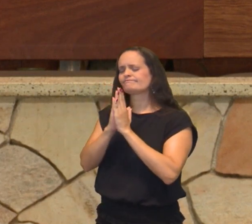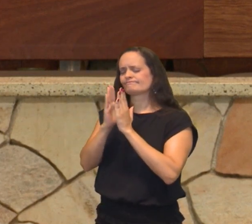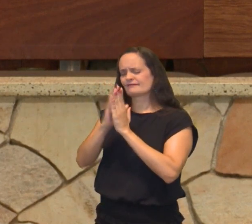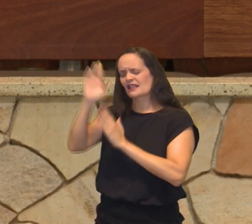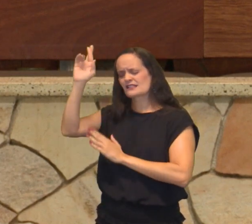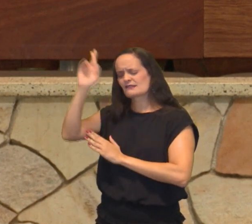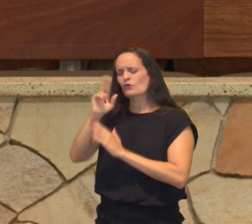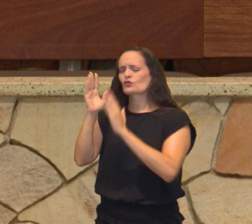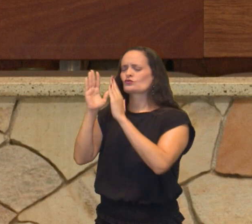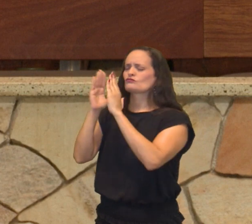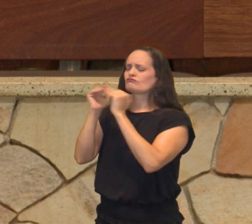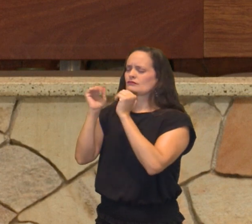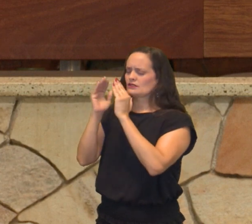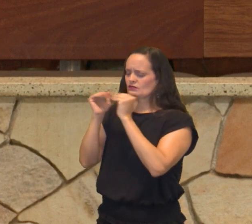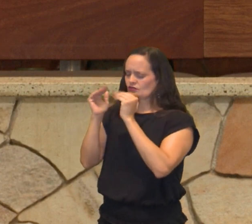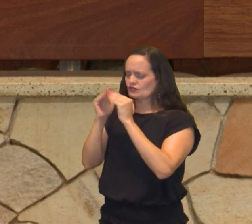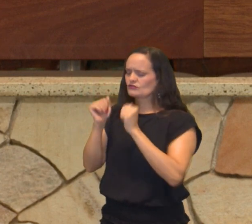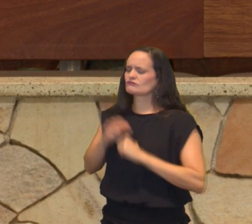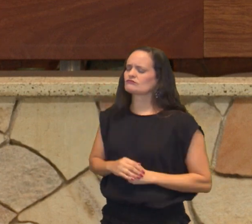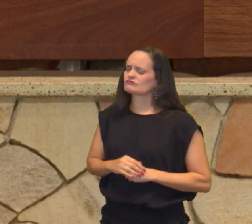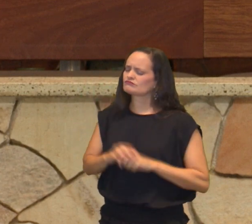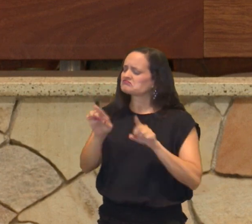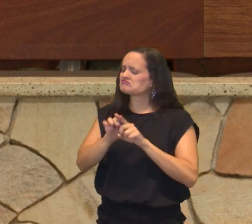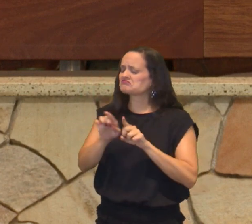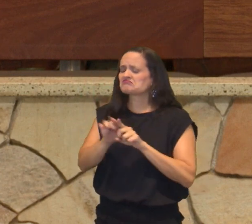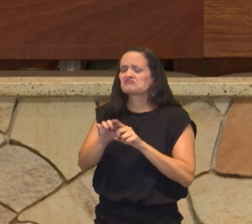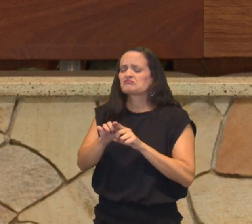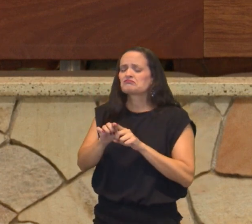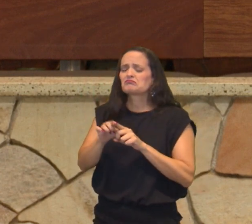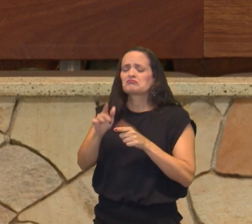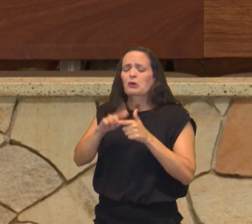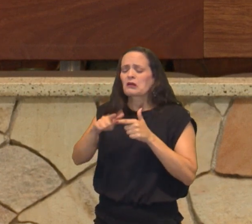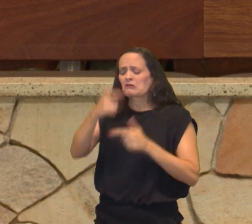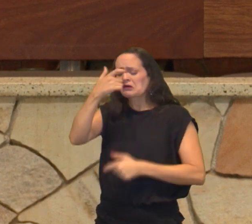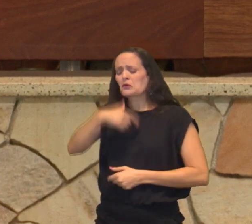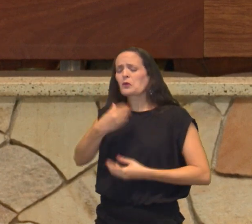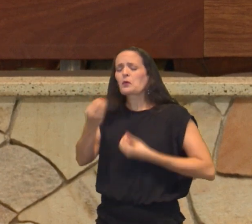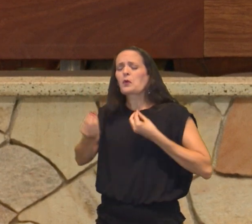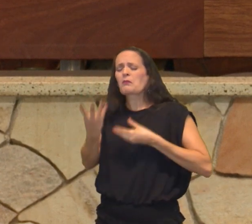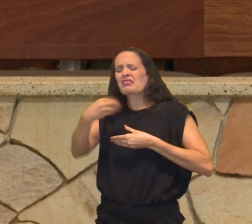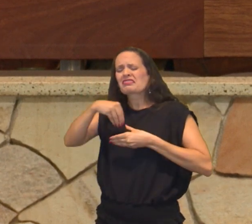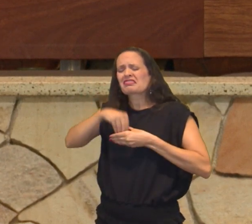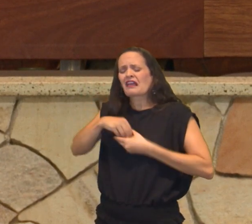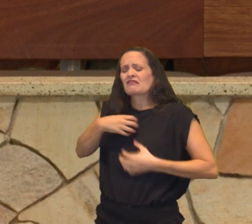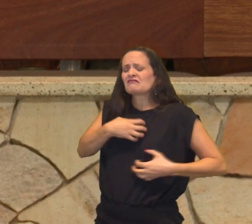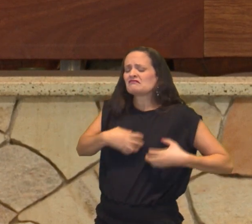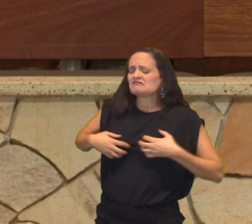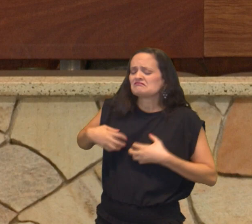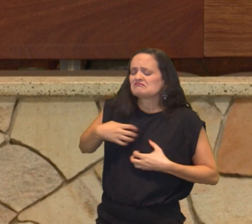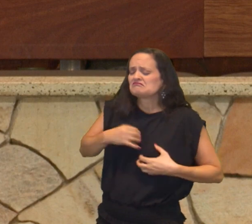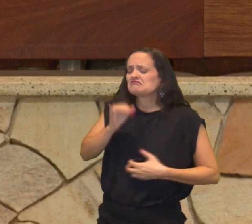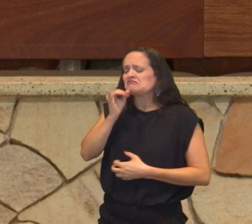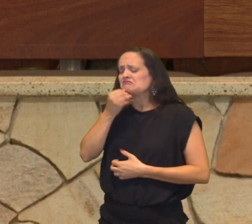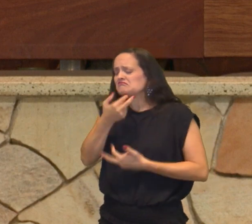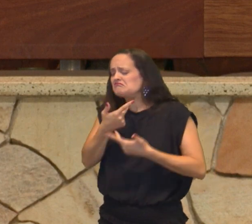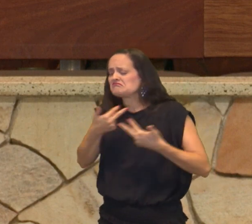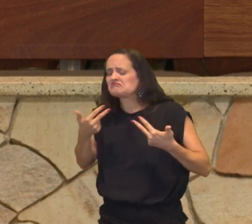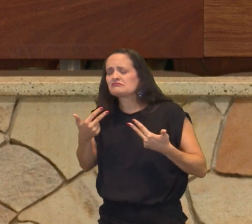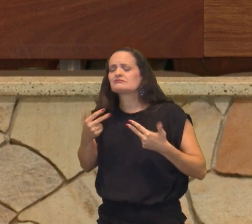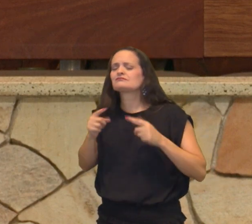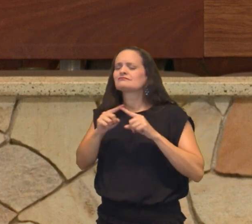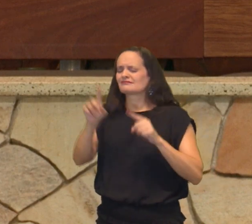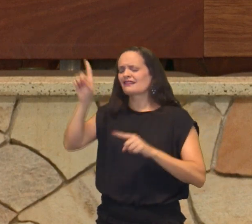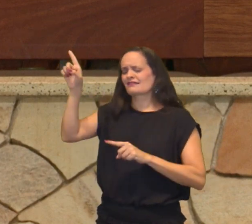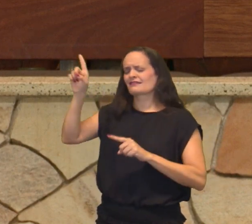súplicas. Independente de como estejamos, o Senhor atende, Deus, os nossos clamores. E o Senhor aceita